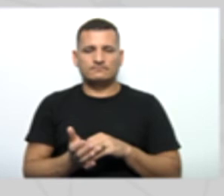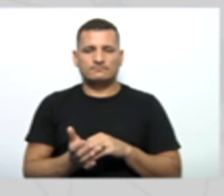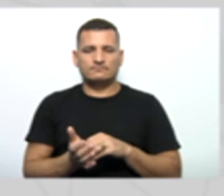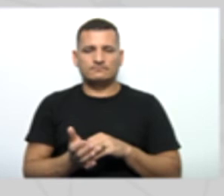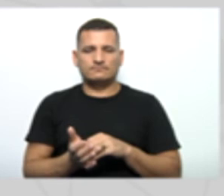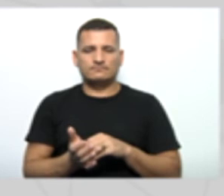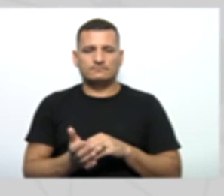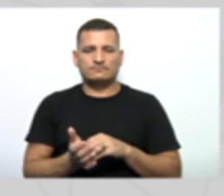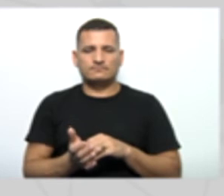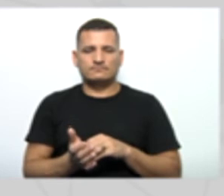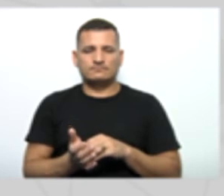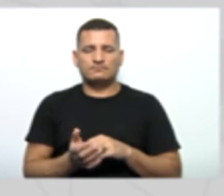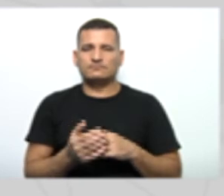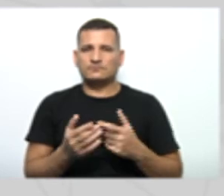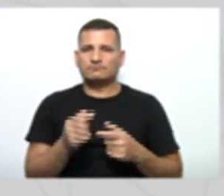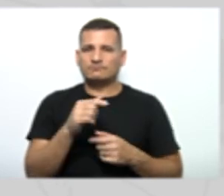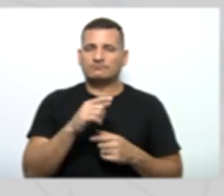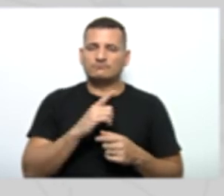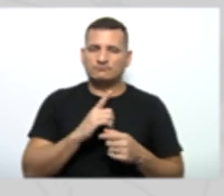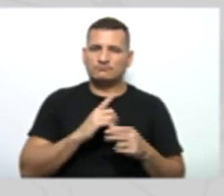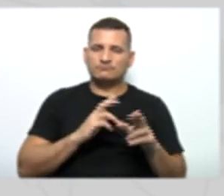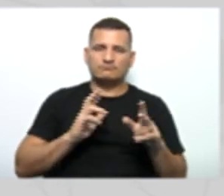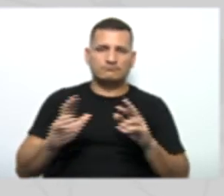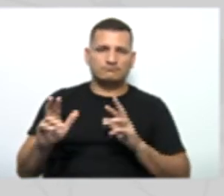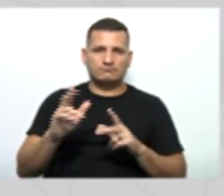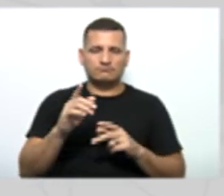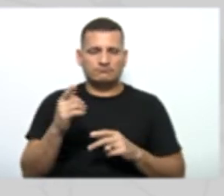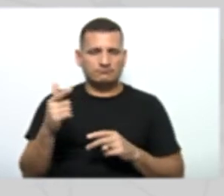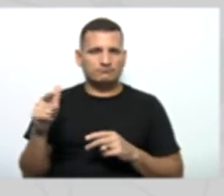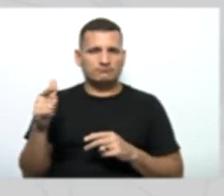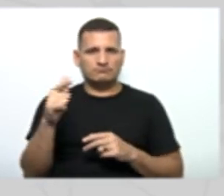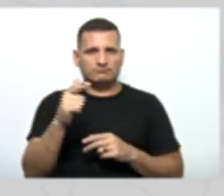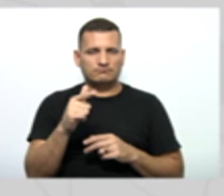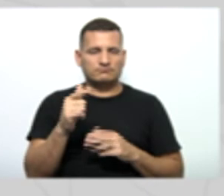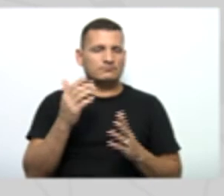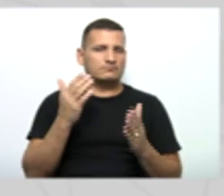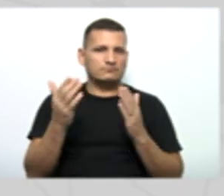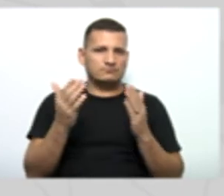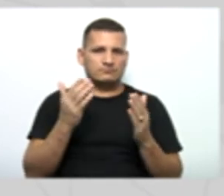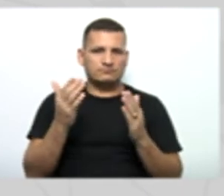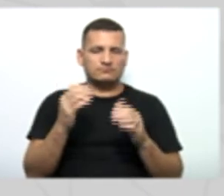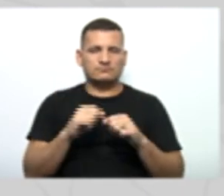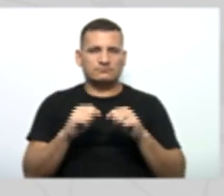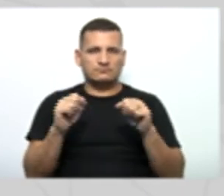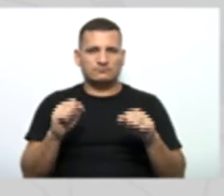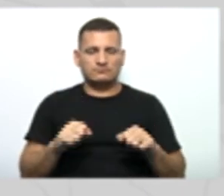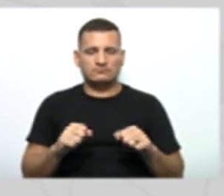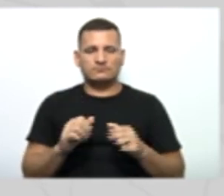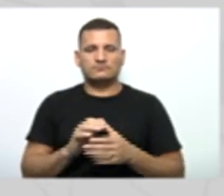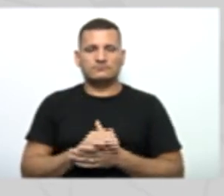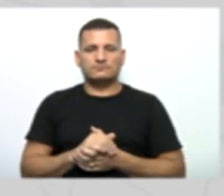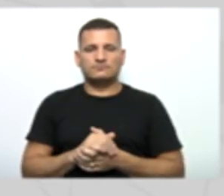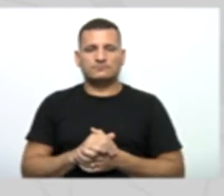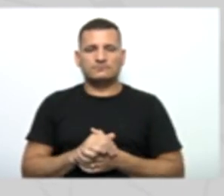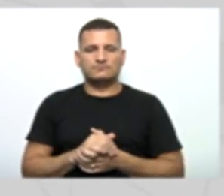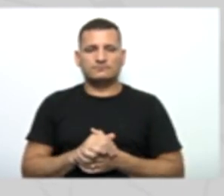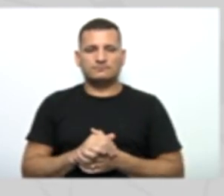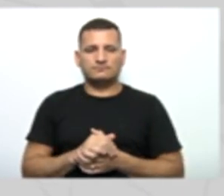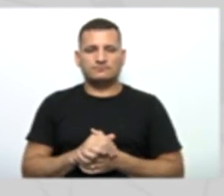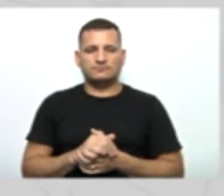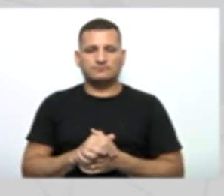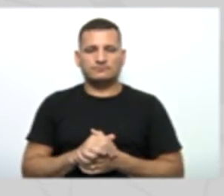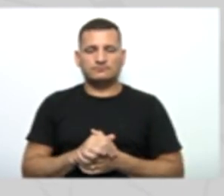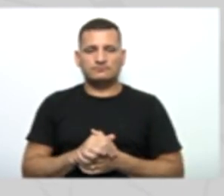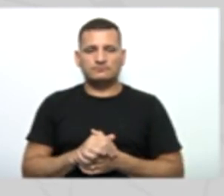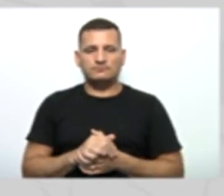difere de um sistema para outro, a análise do que foi feito, ok? Continuando aqui, ó, a gente